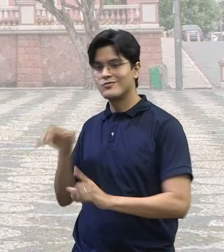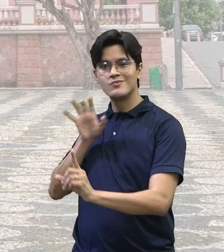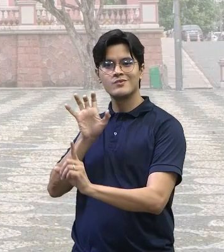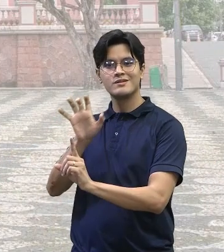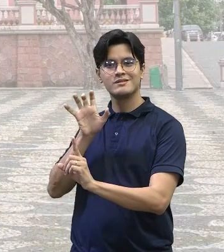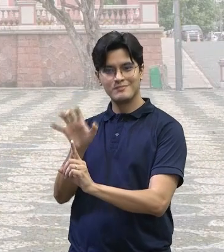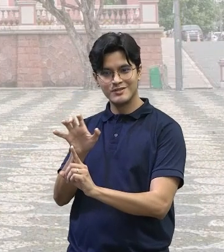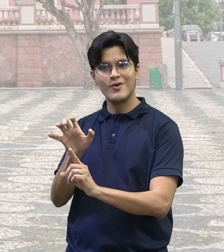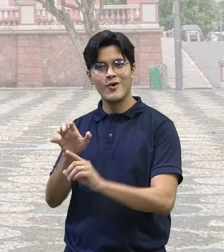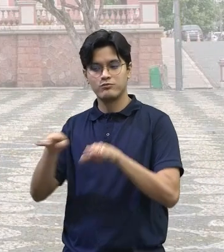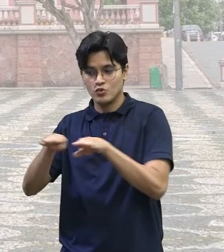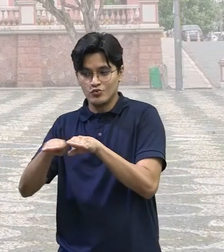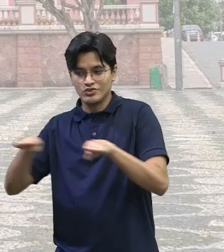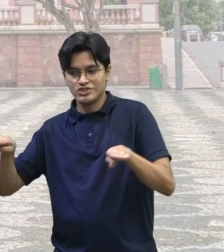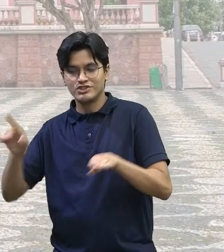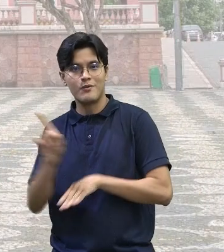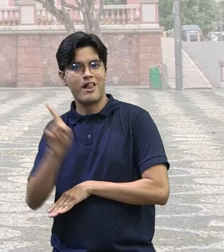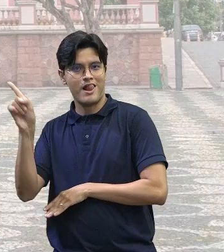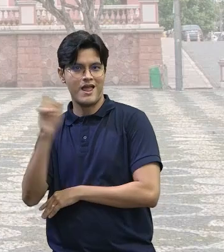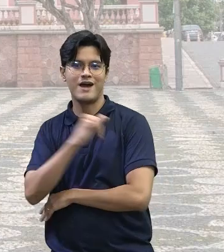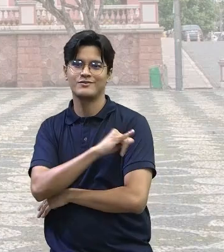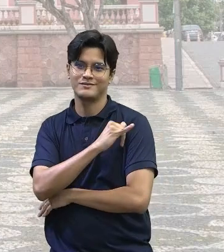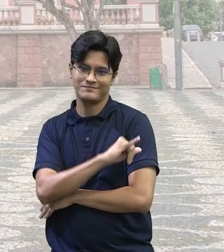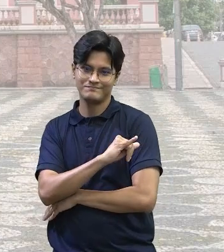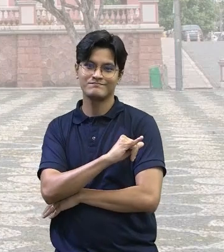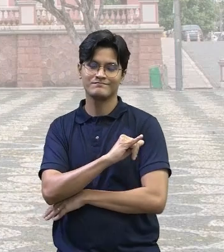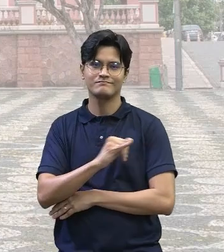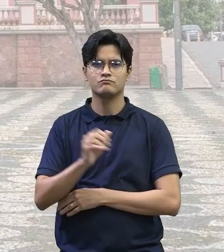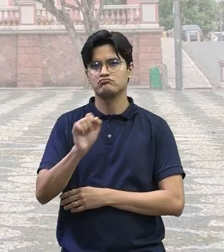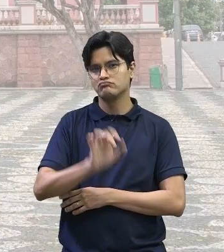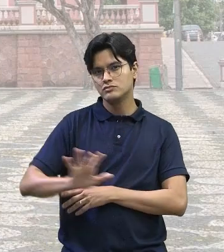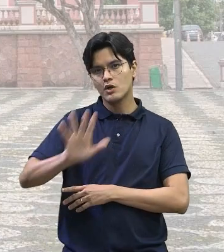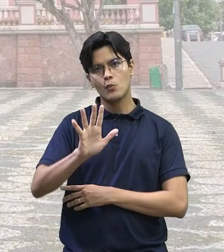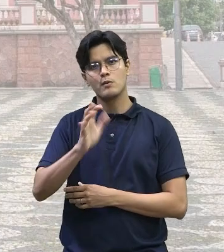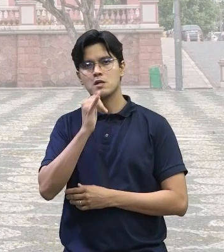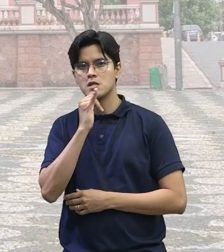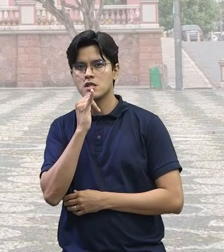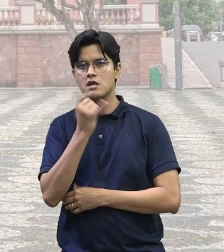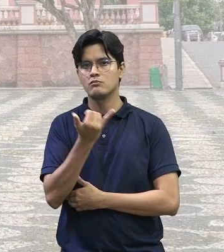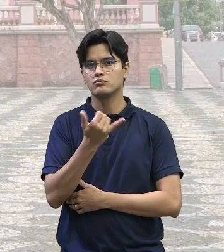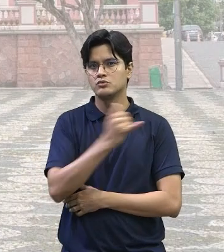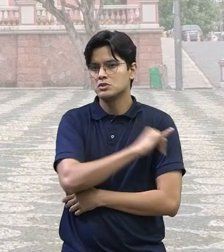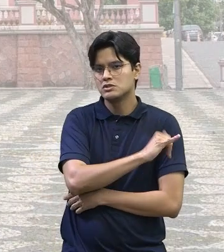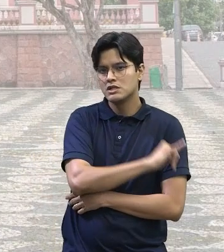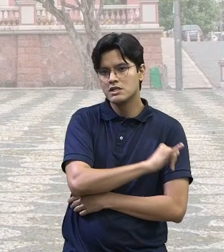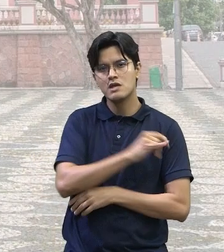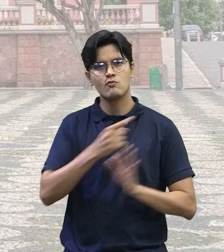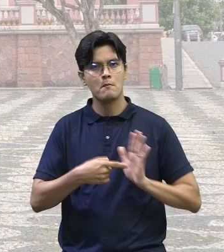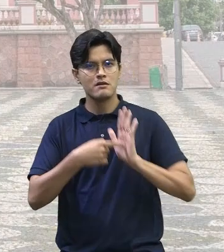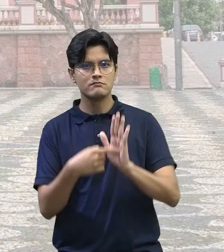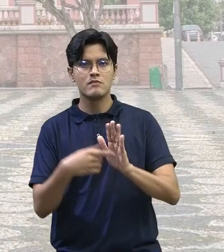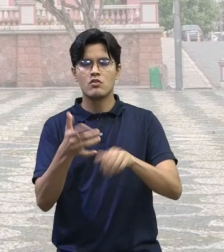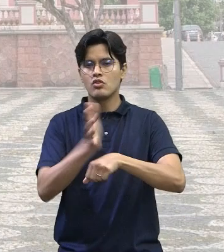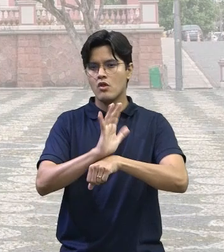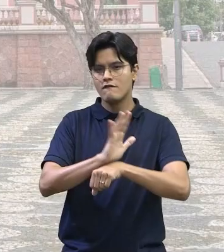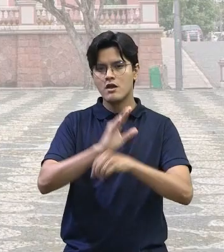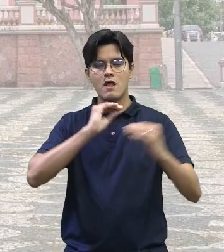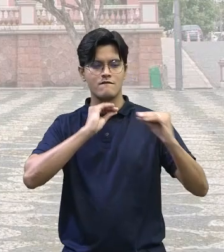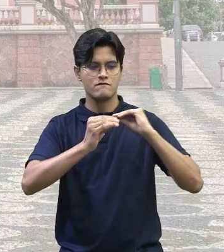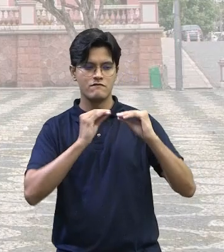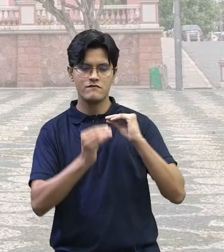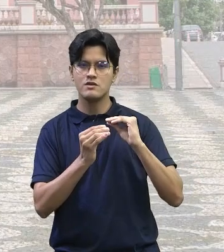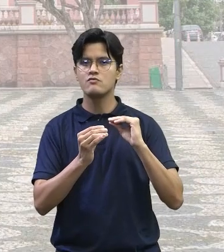Rio de Janeiro. Quando a gente vê, né, em novelas, em filmes, Copacabana e o seu calçadão, a gente logo faz referência